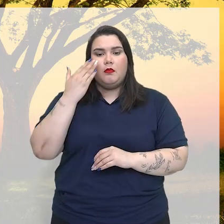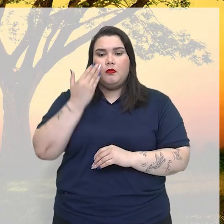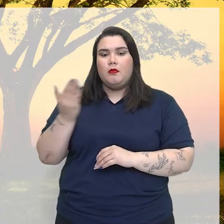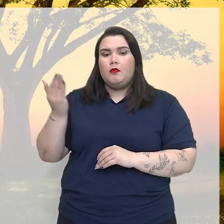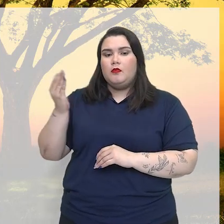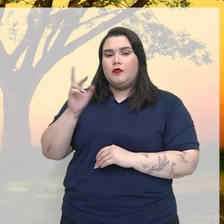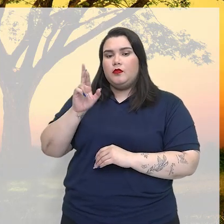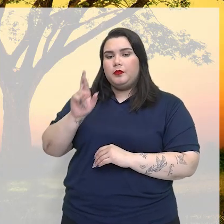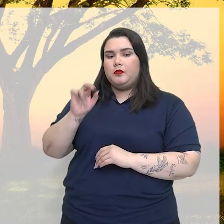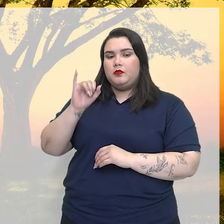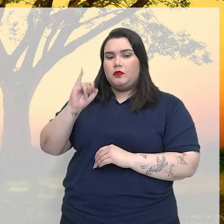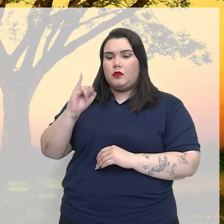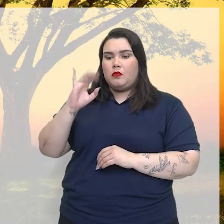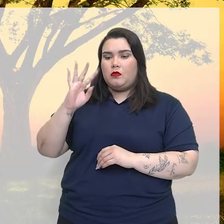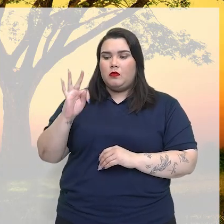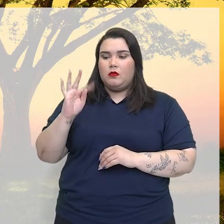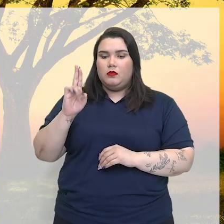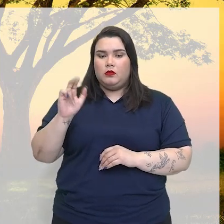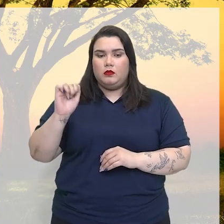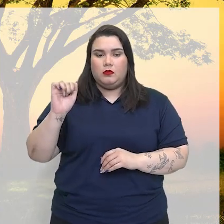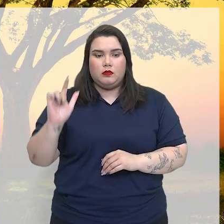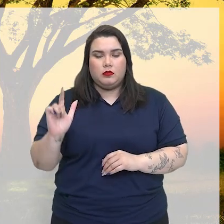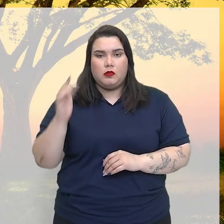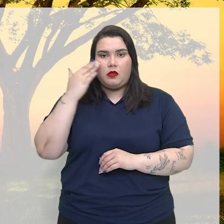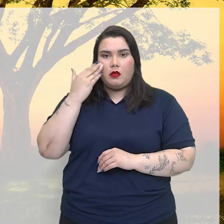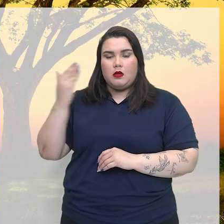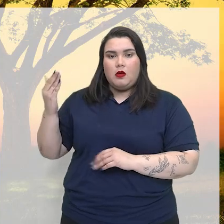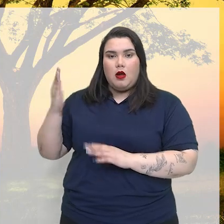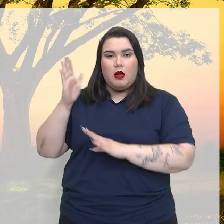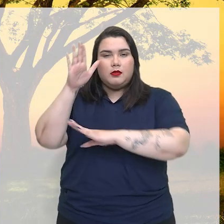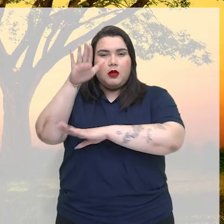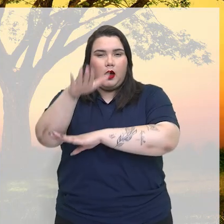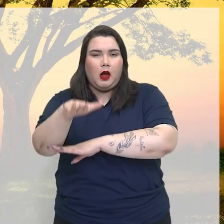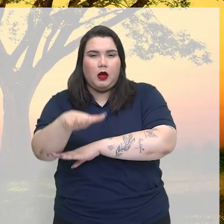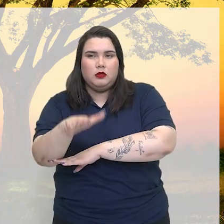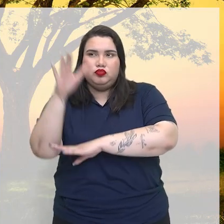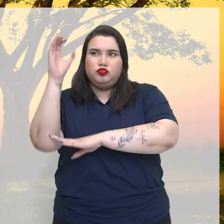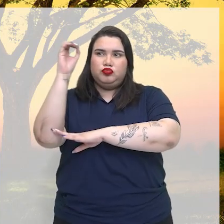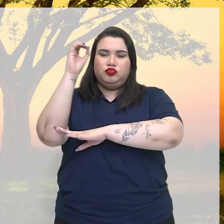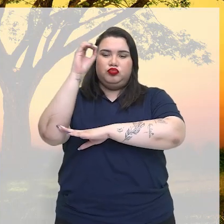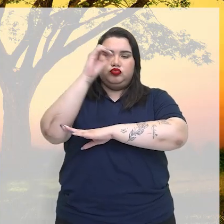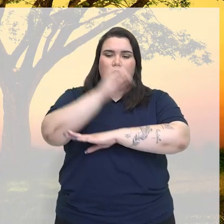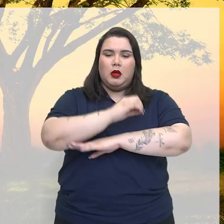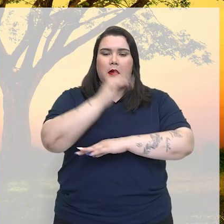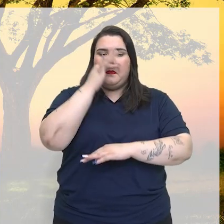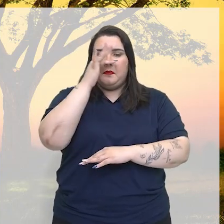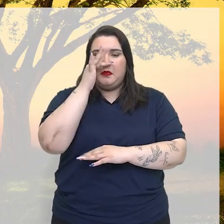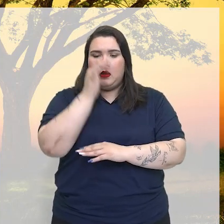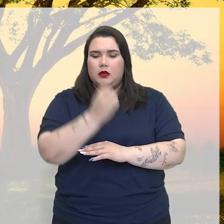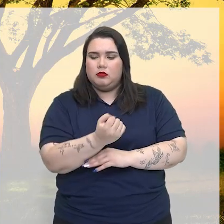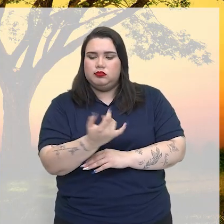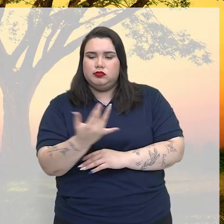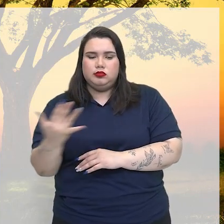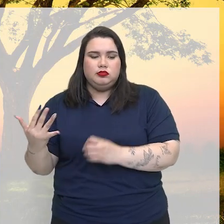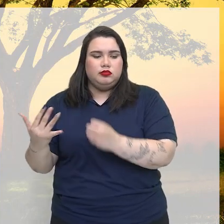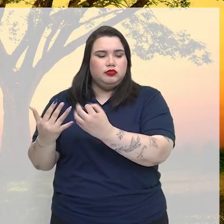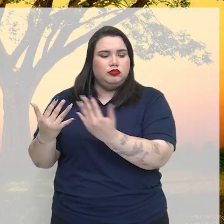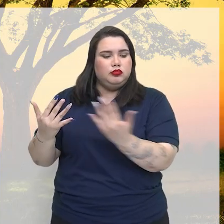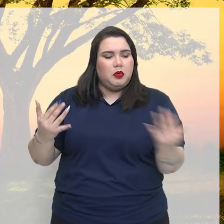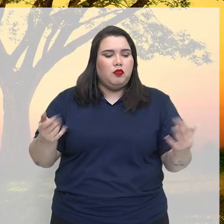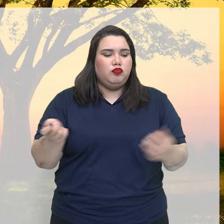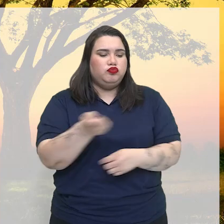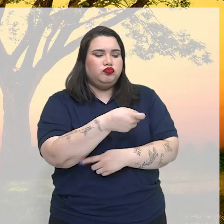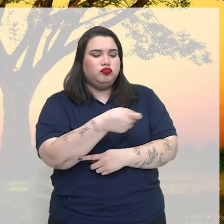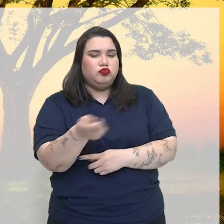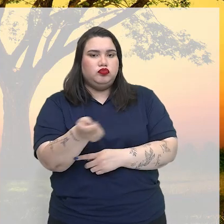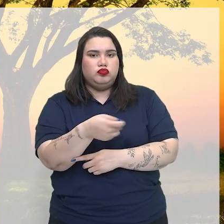ritual. Todas as tardes, rego as plantas de casa. Então, ela tem esse hábito